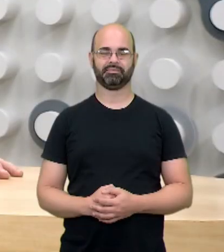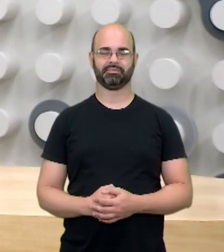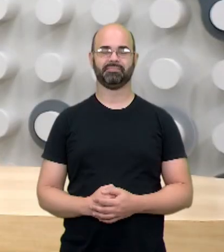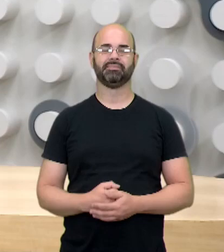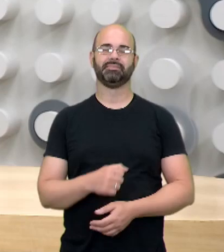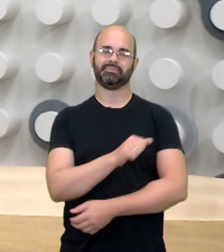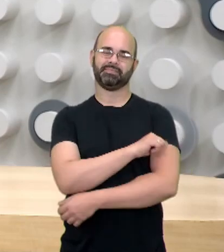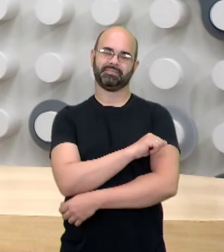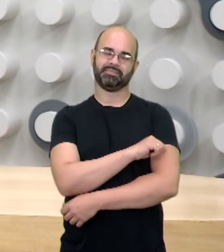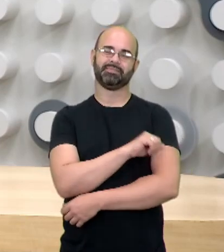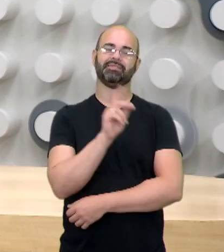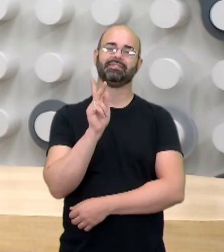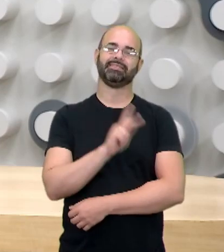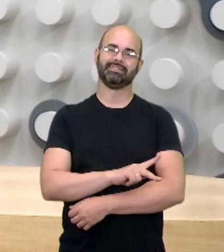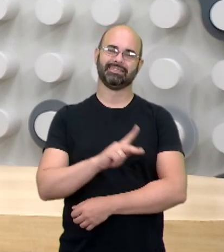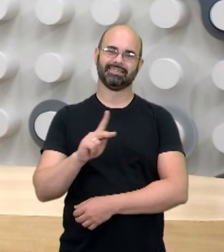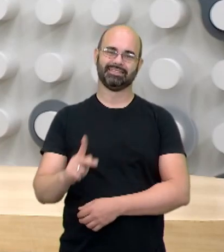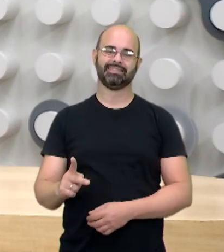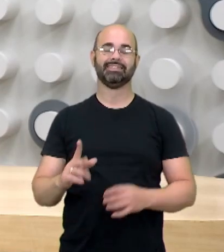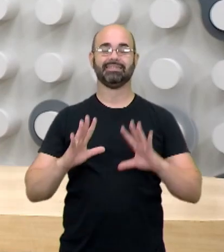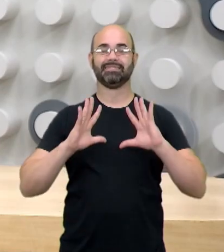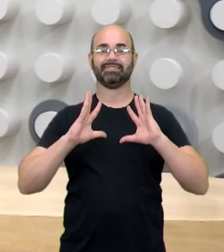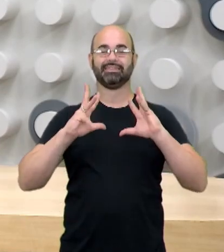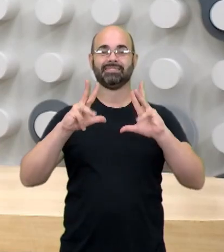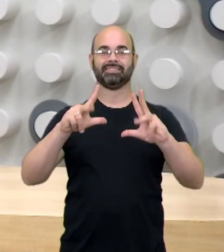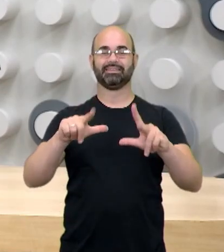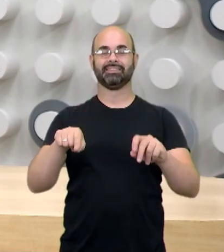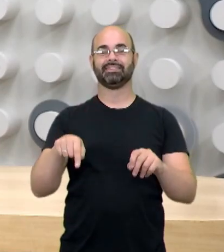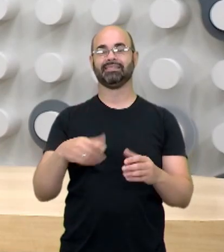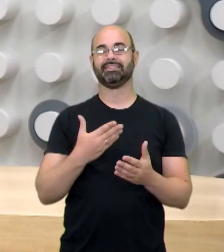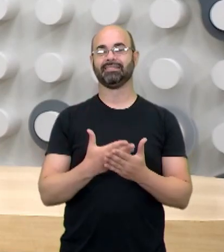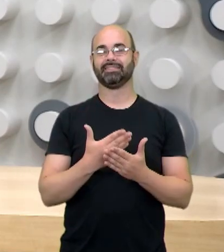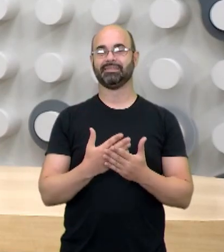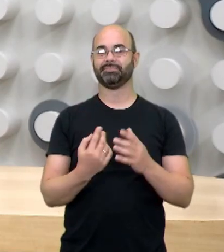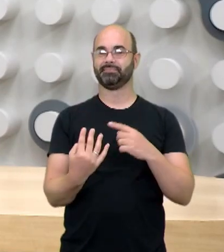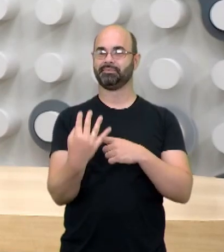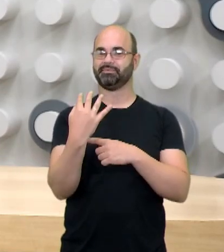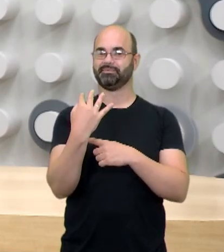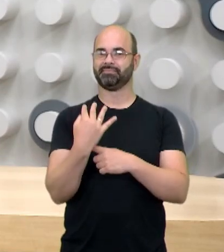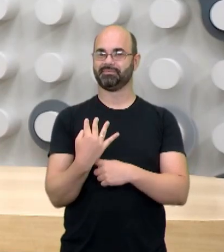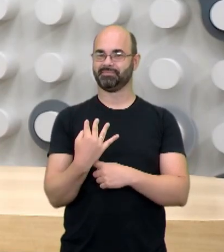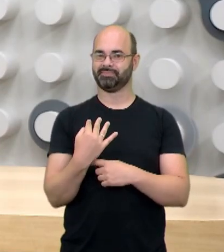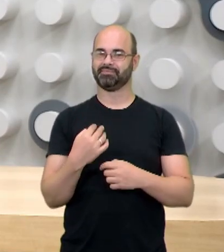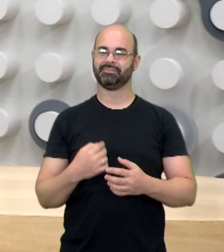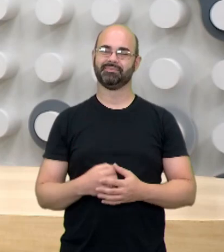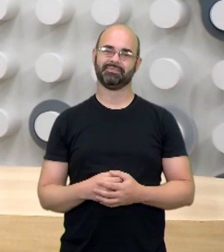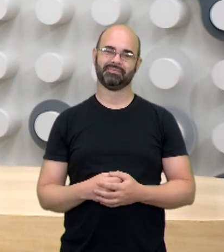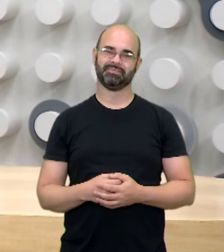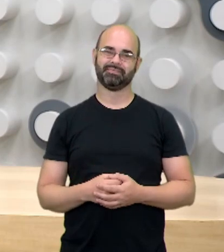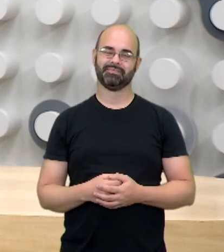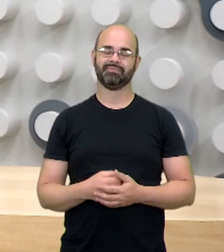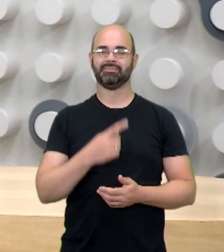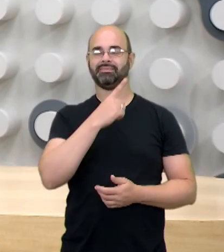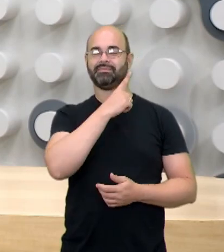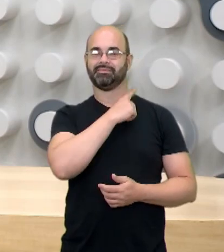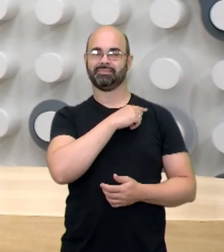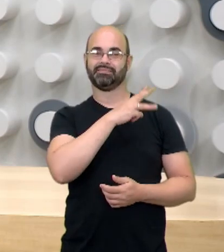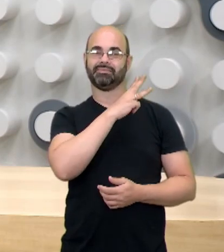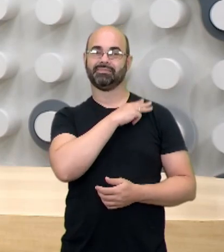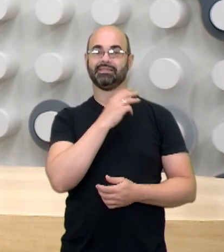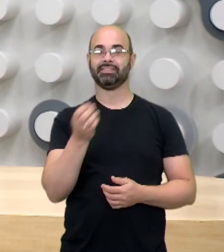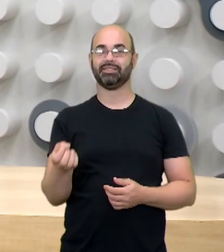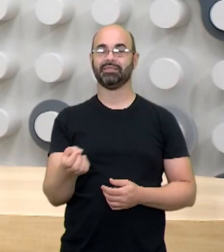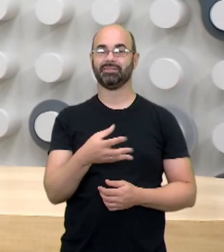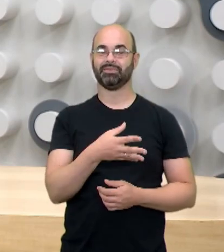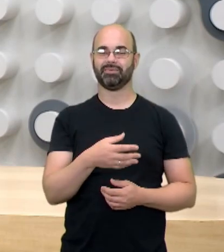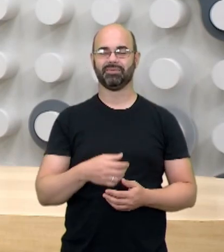Olá, alunos, professores e a todos aí que irão assistir aí a essa aula aí do novo ensino médio, né? Mais